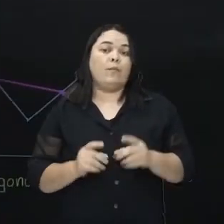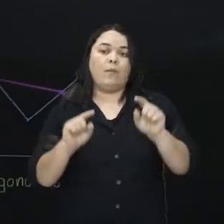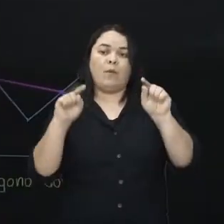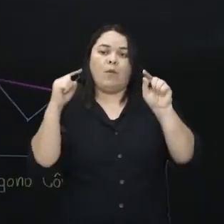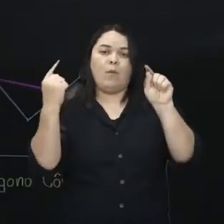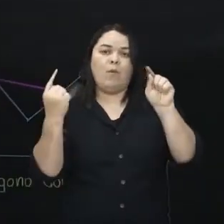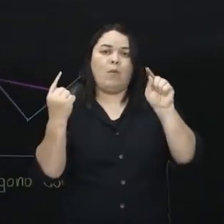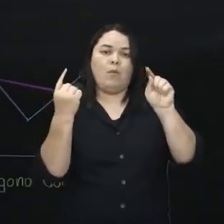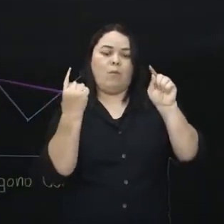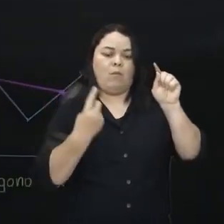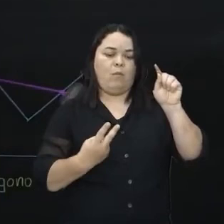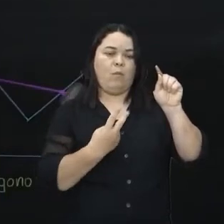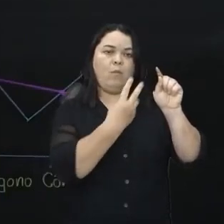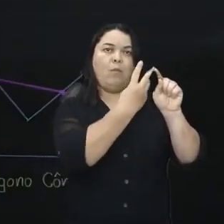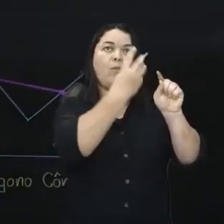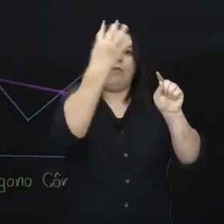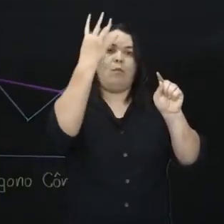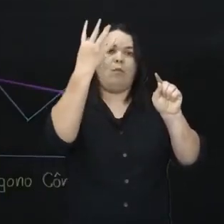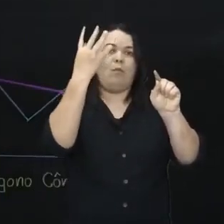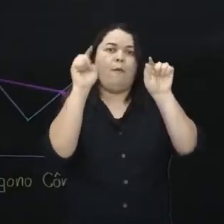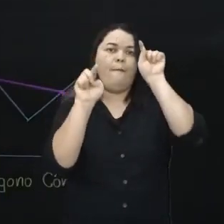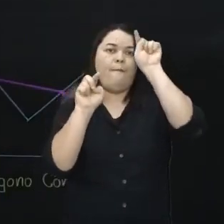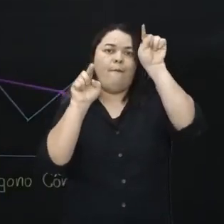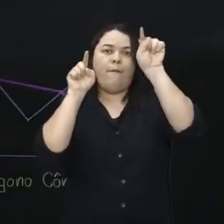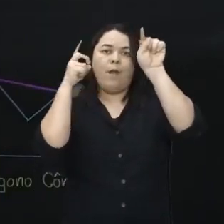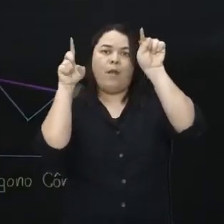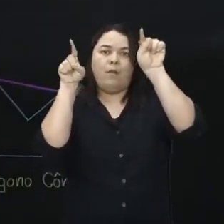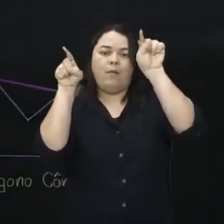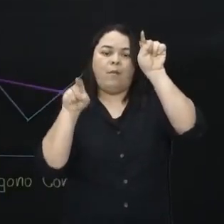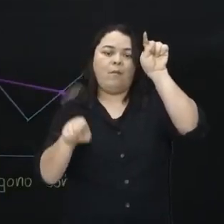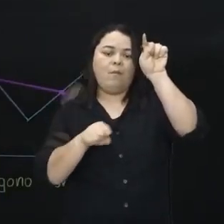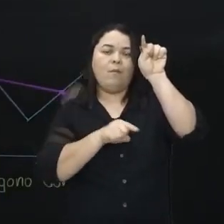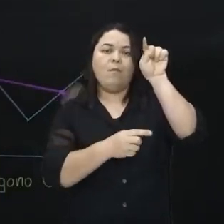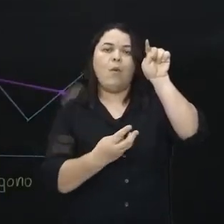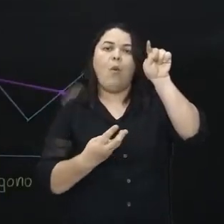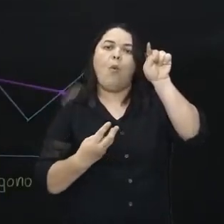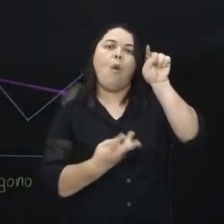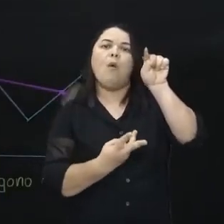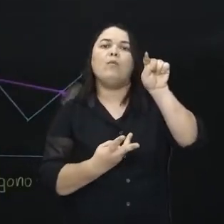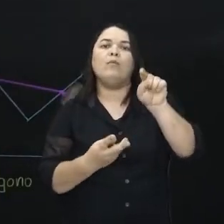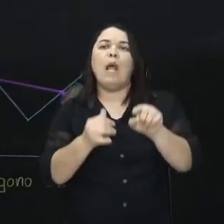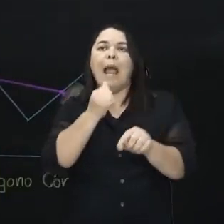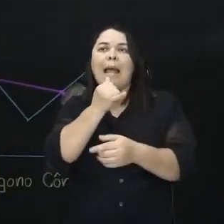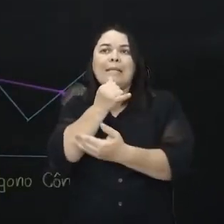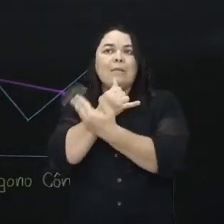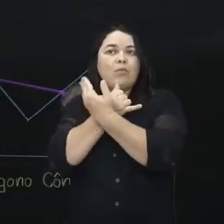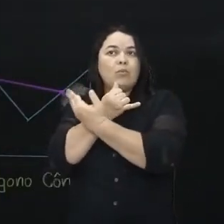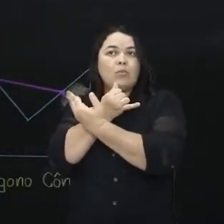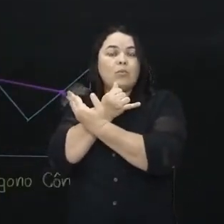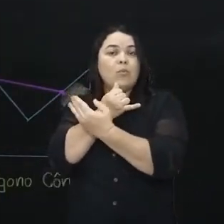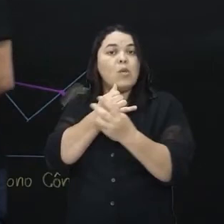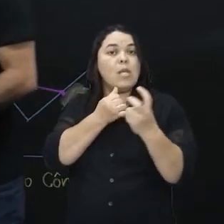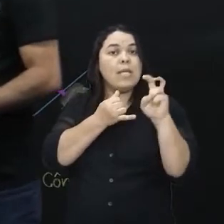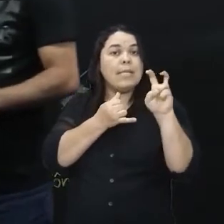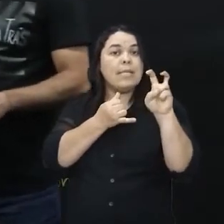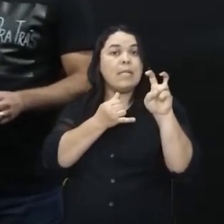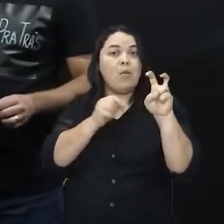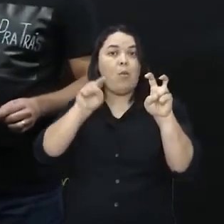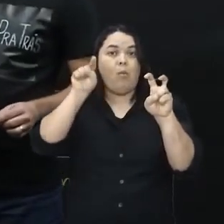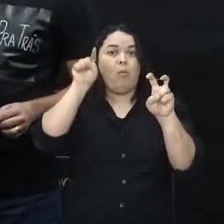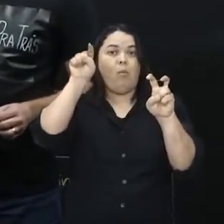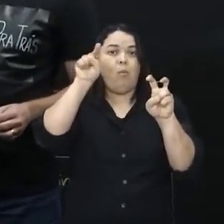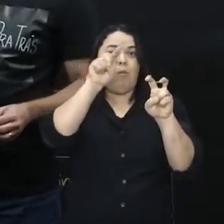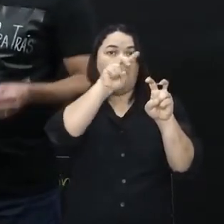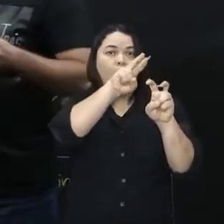para o pentágono. Repare, eu tenho aqui no pentágono 1, 2, 3, 4, 5 vértices, que